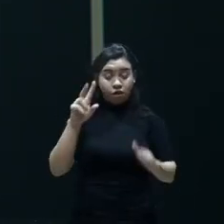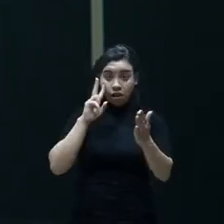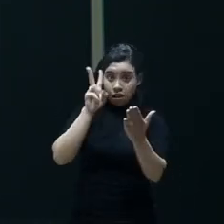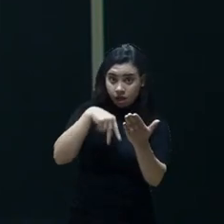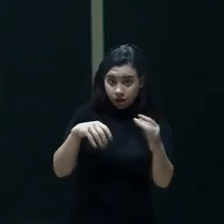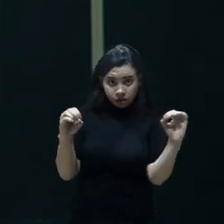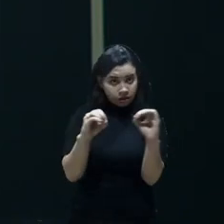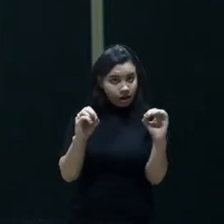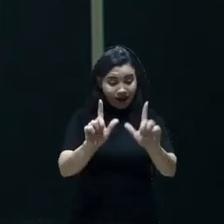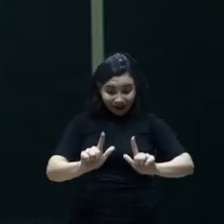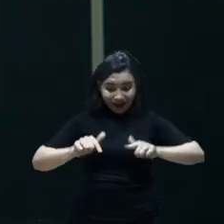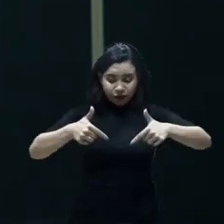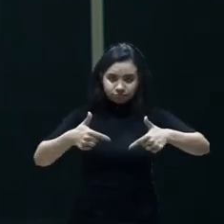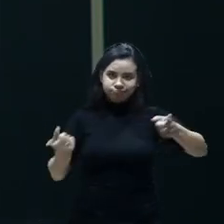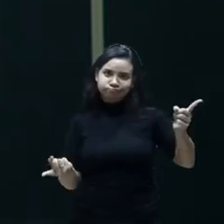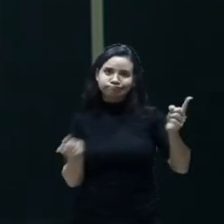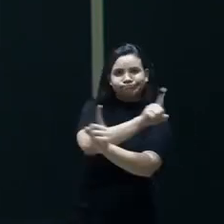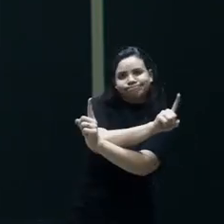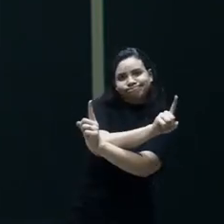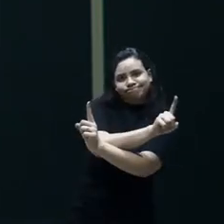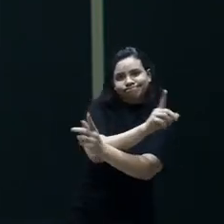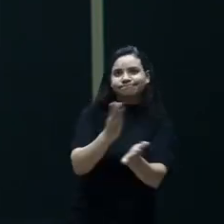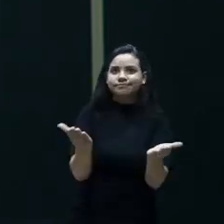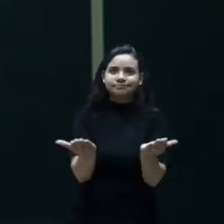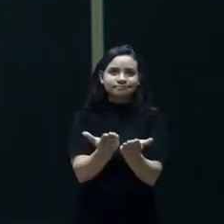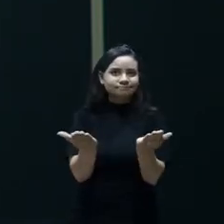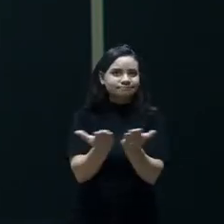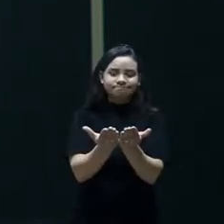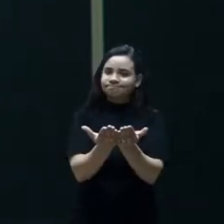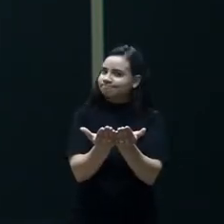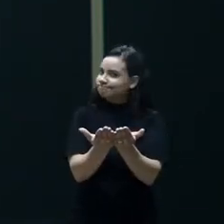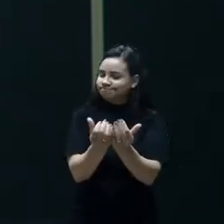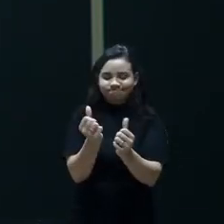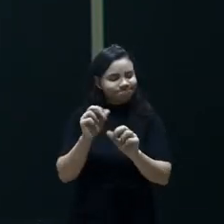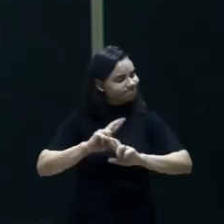Atitudes que não são de cristão. Você não vai ter uma vida transformada.